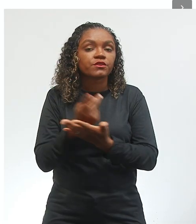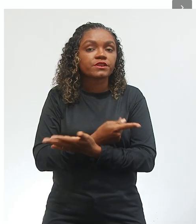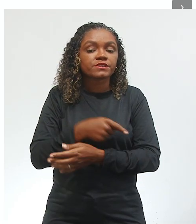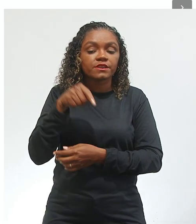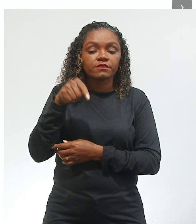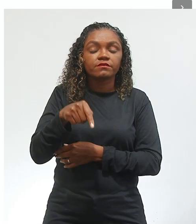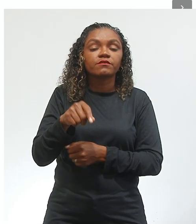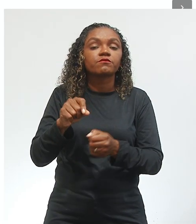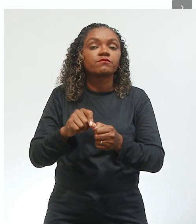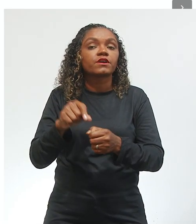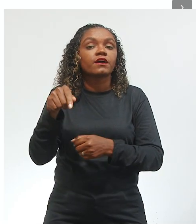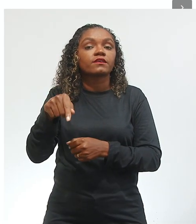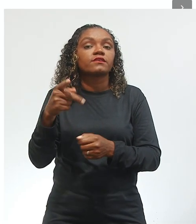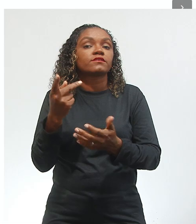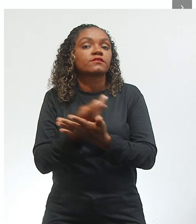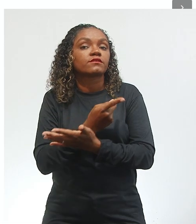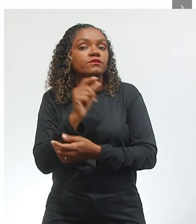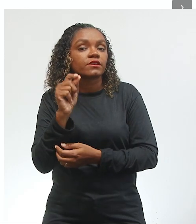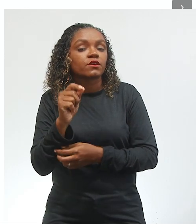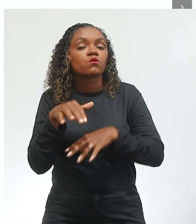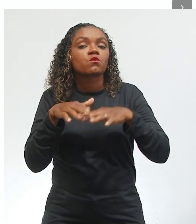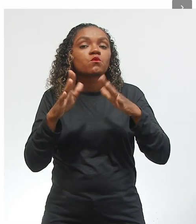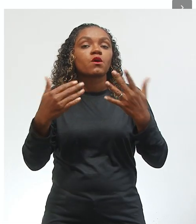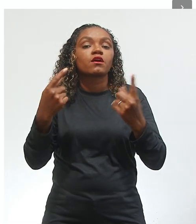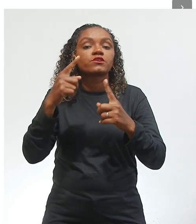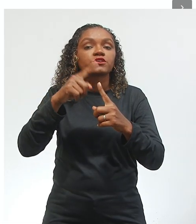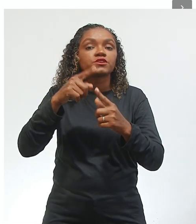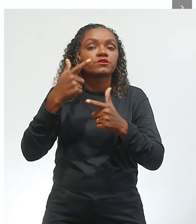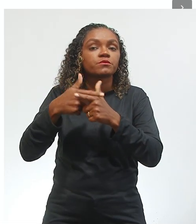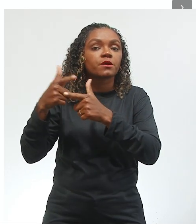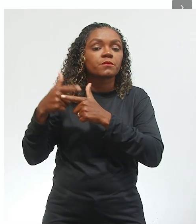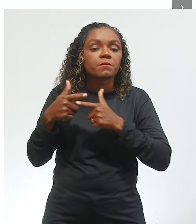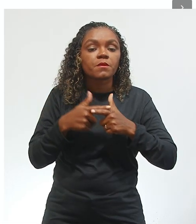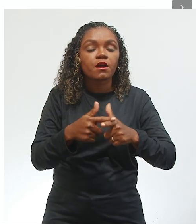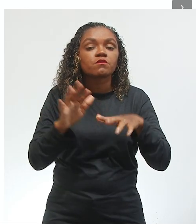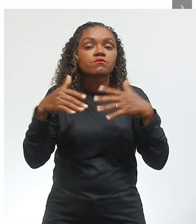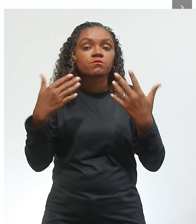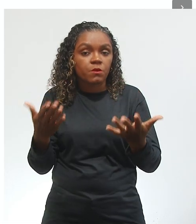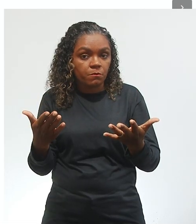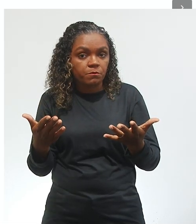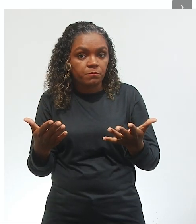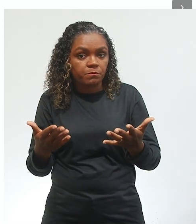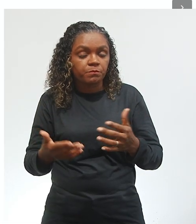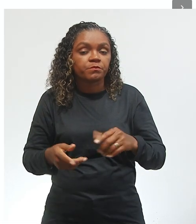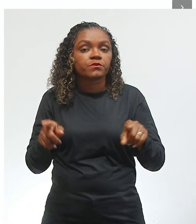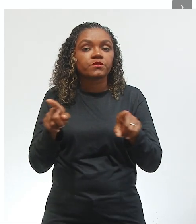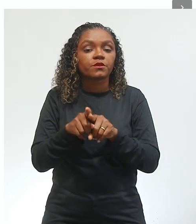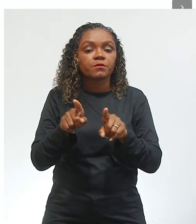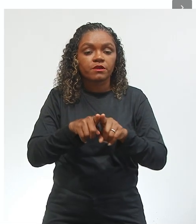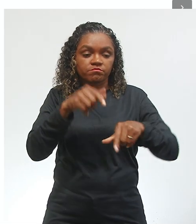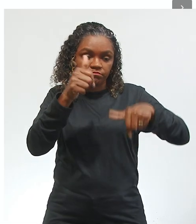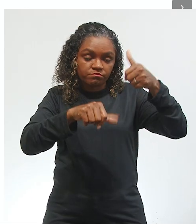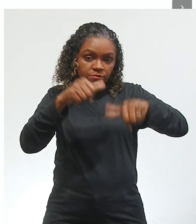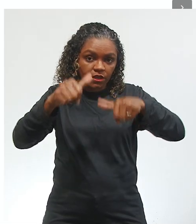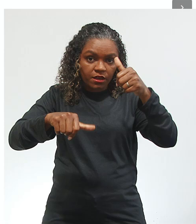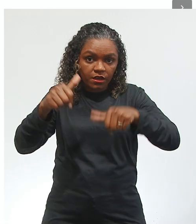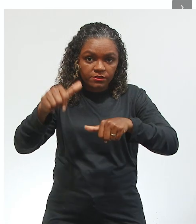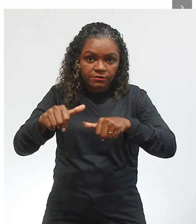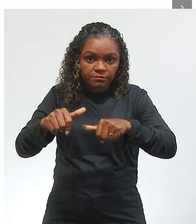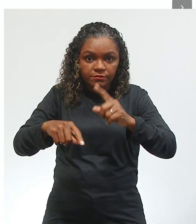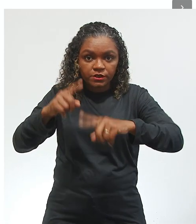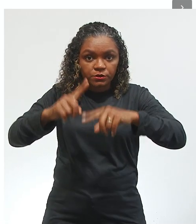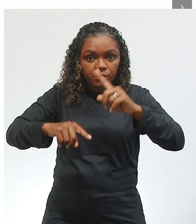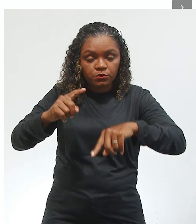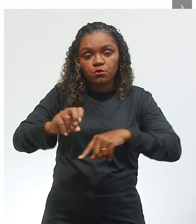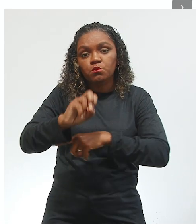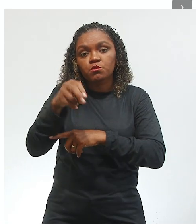que está acontecendo naquele serviço, né? Quais são os problemas que estão afetando a prestação daquele serviço? uma análise